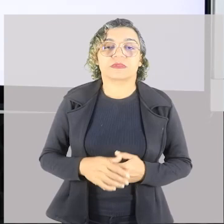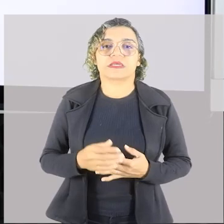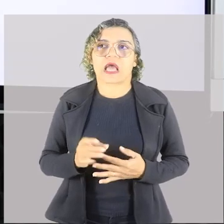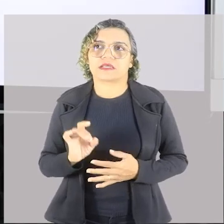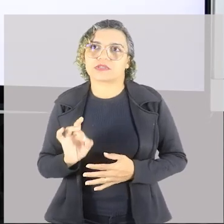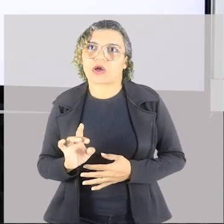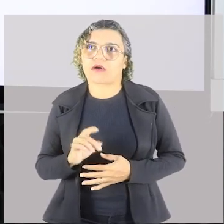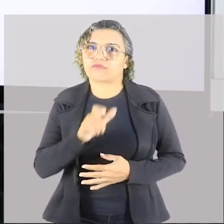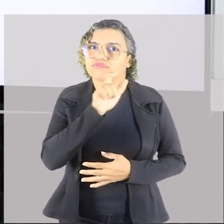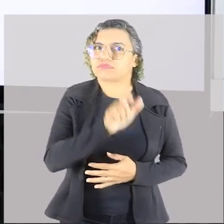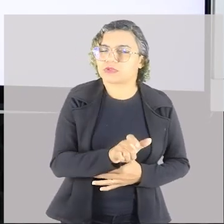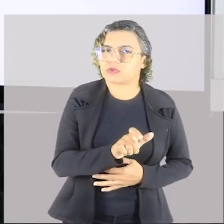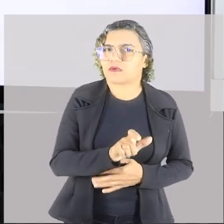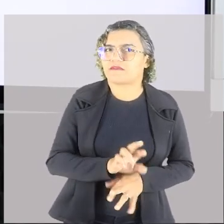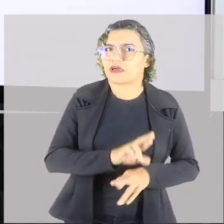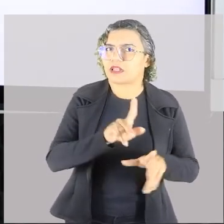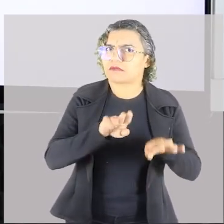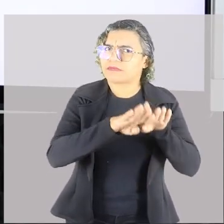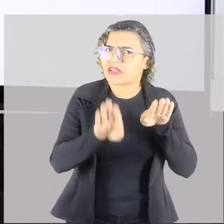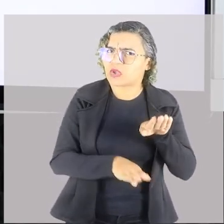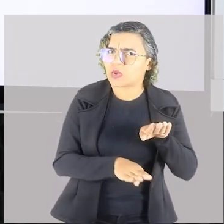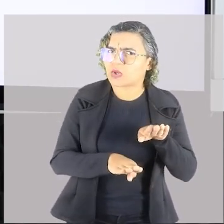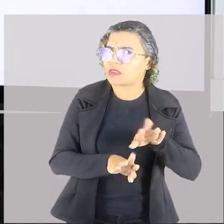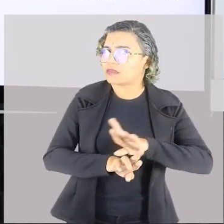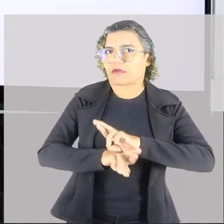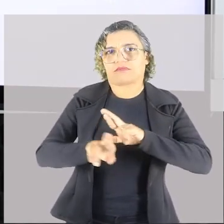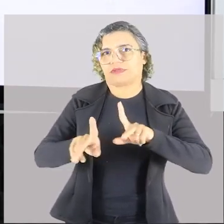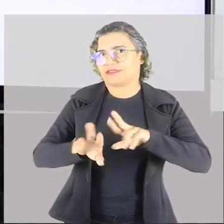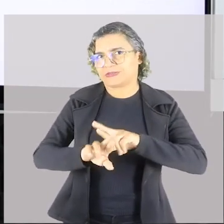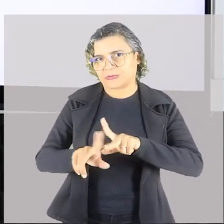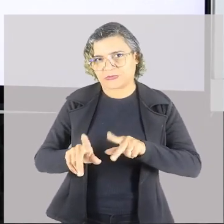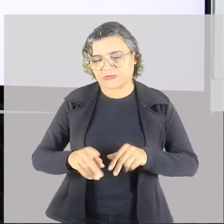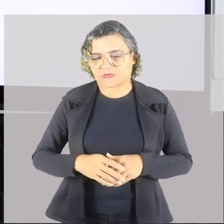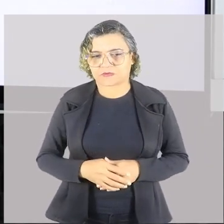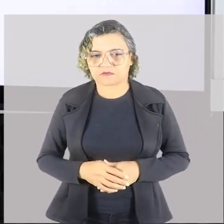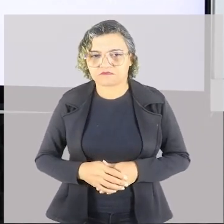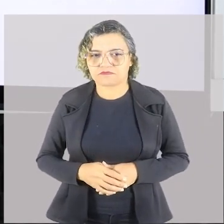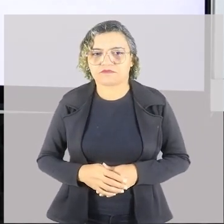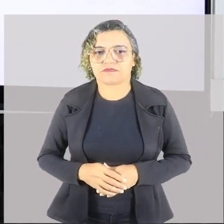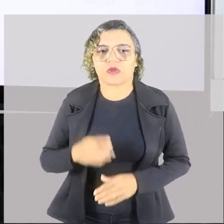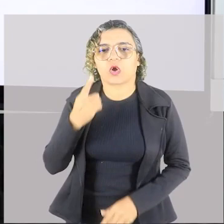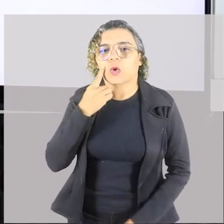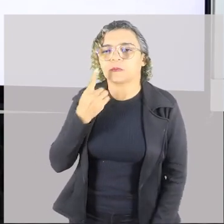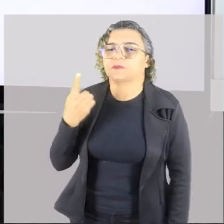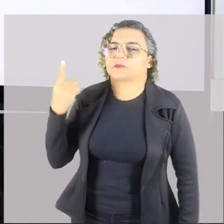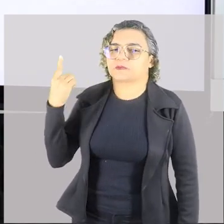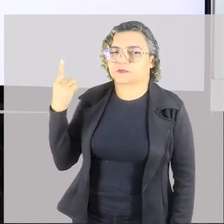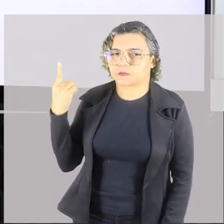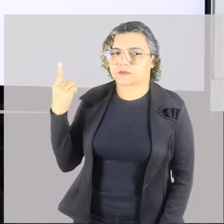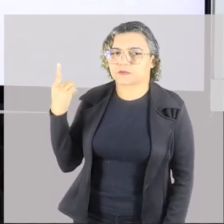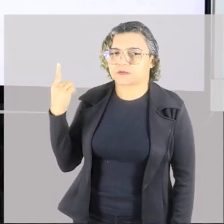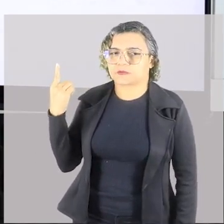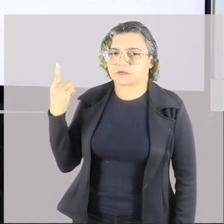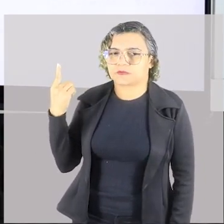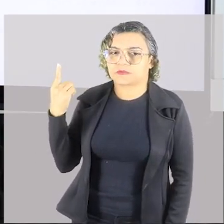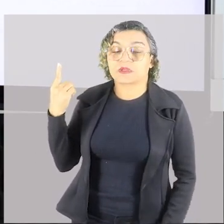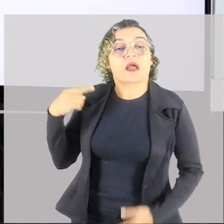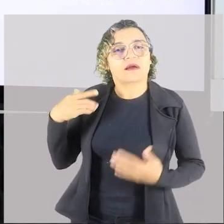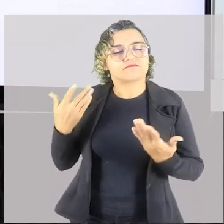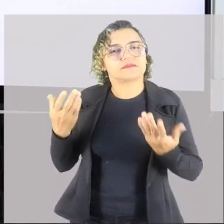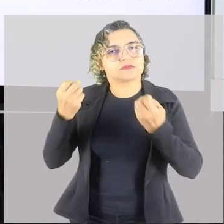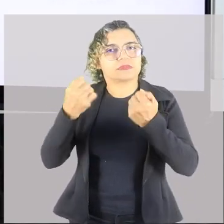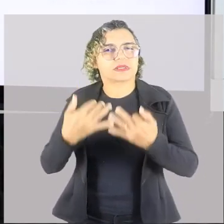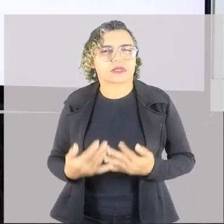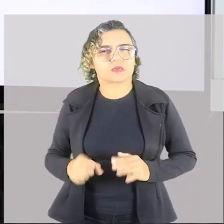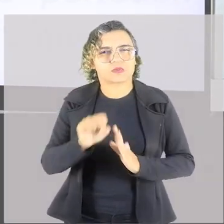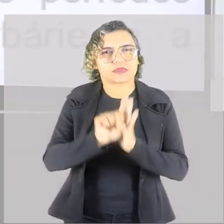ser diferente, necessariamente vai ser inferior, ok? Lewis Morgan e o evolucionismo cultural. Aqui a gente está falando já